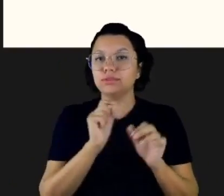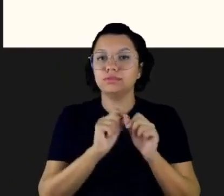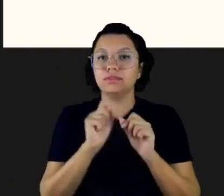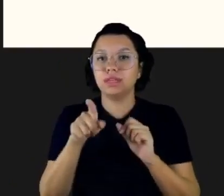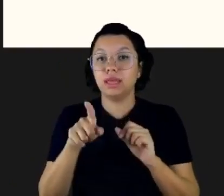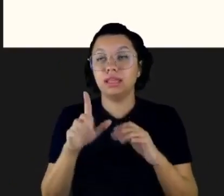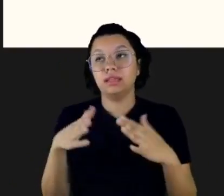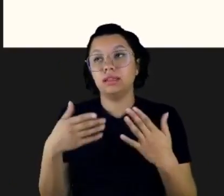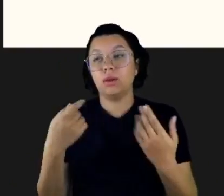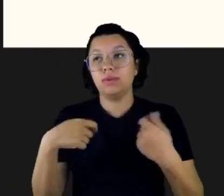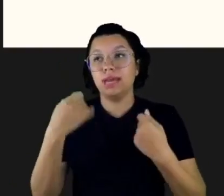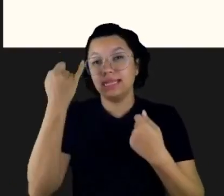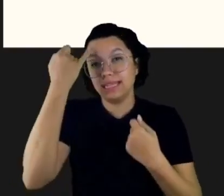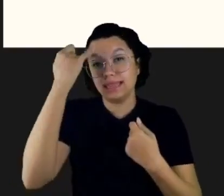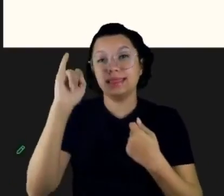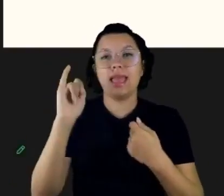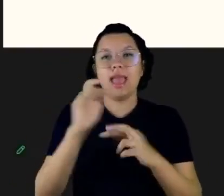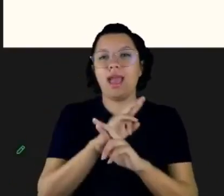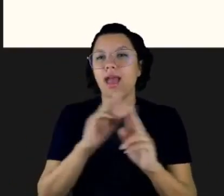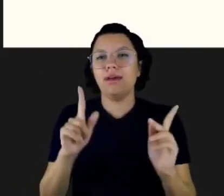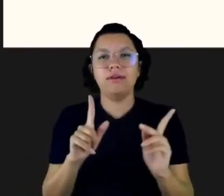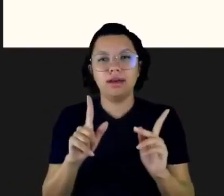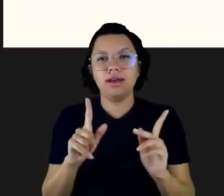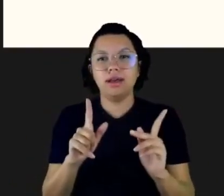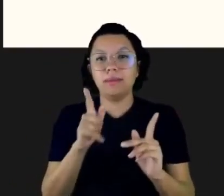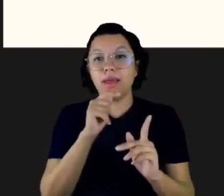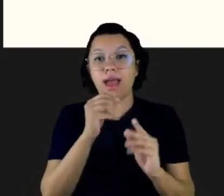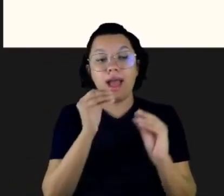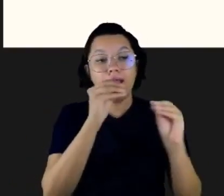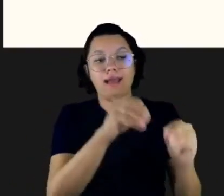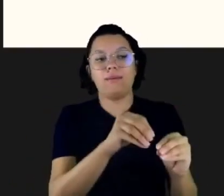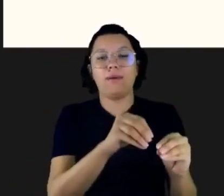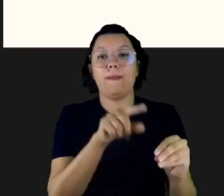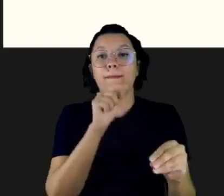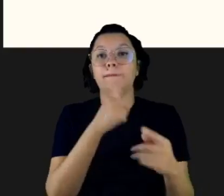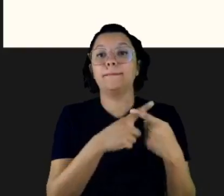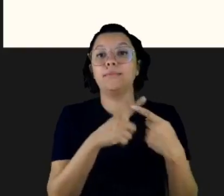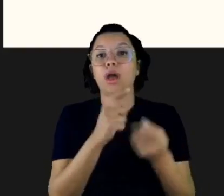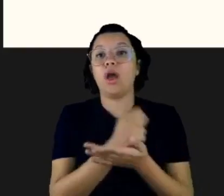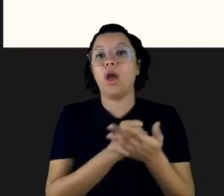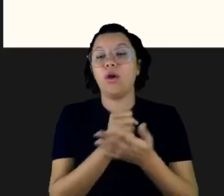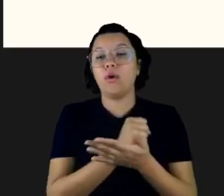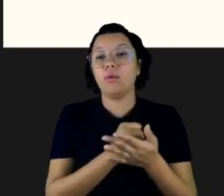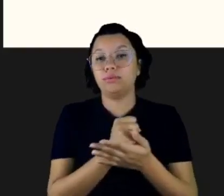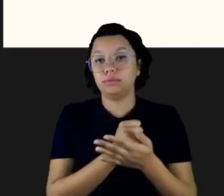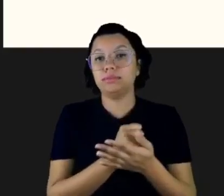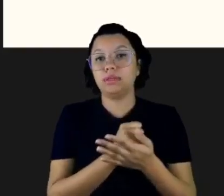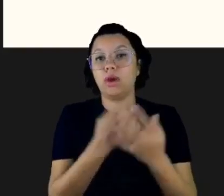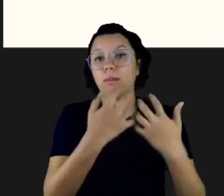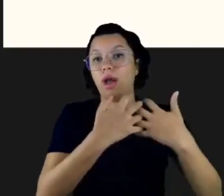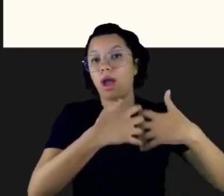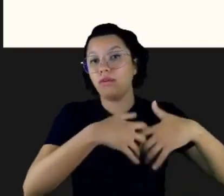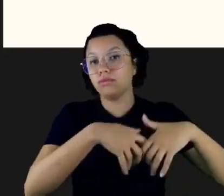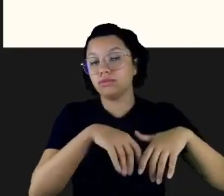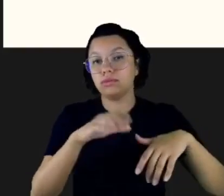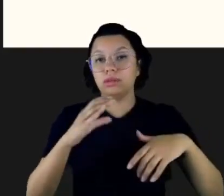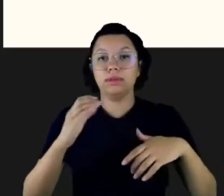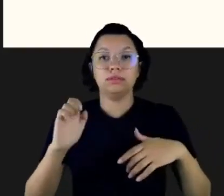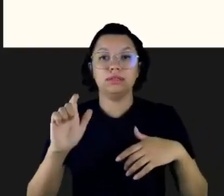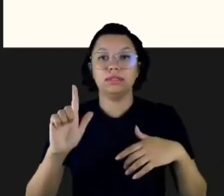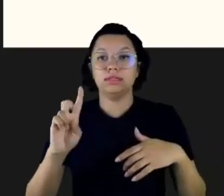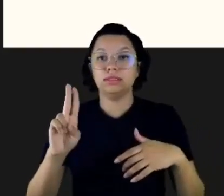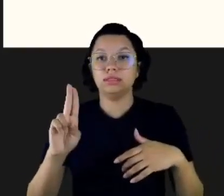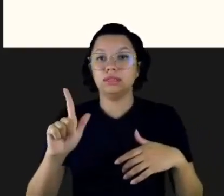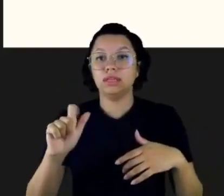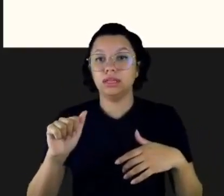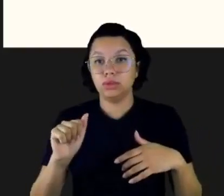para conseguir hidratar esse idoso, que é fundamental para o funcionamento das células, que,